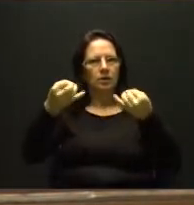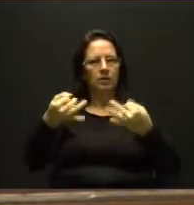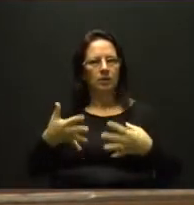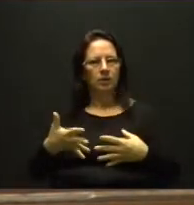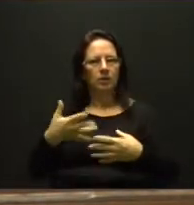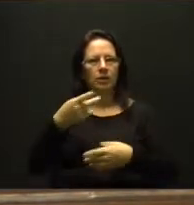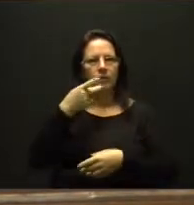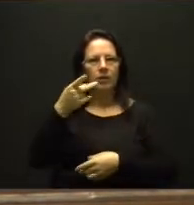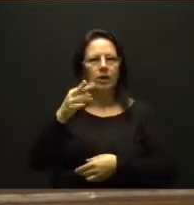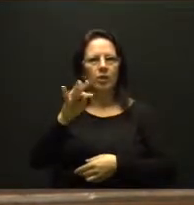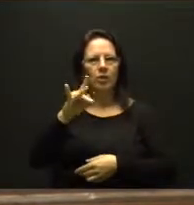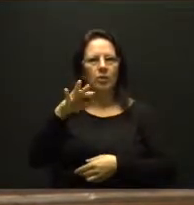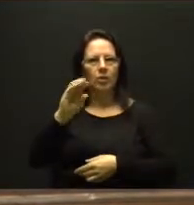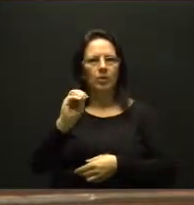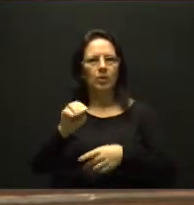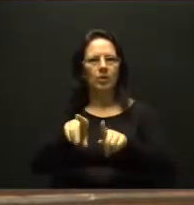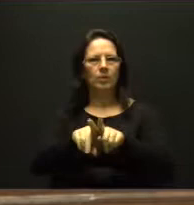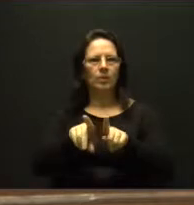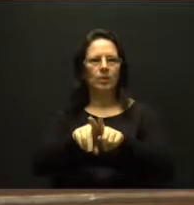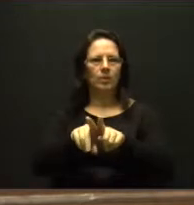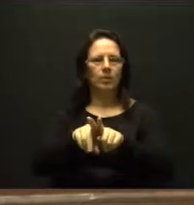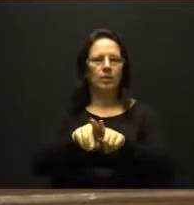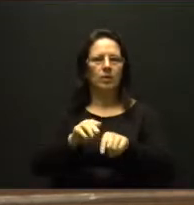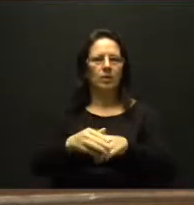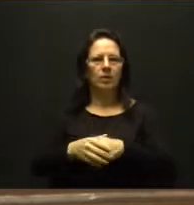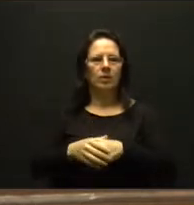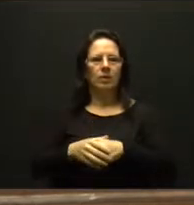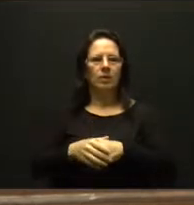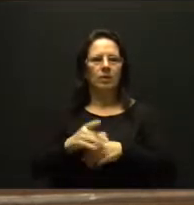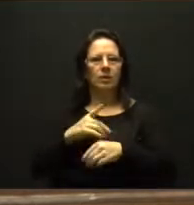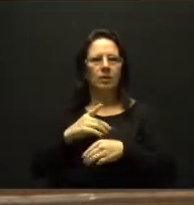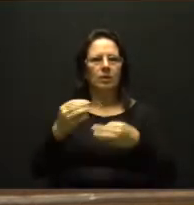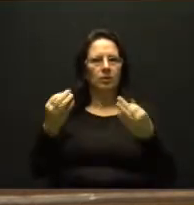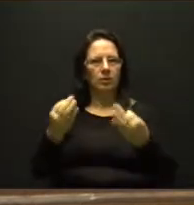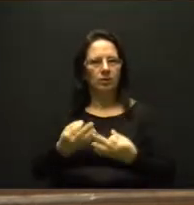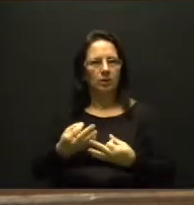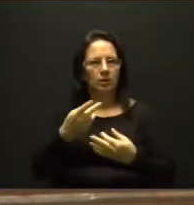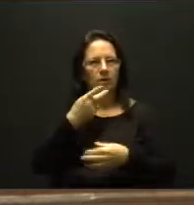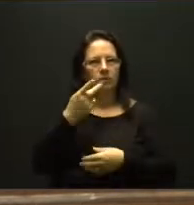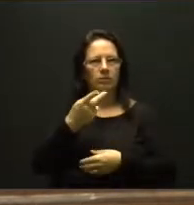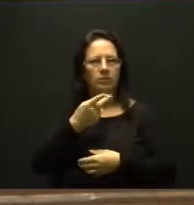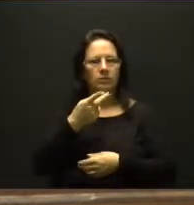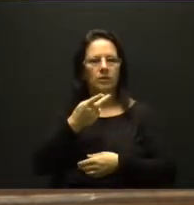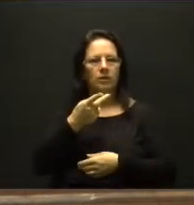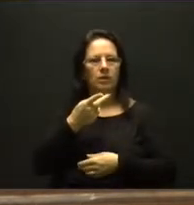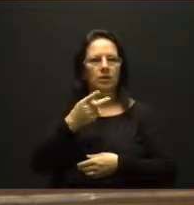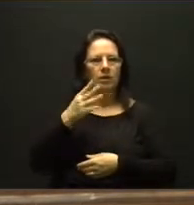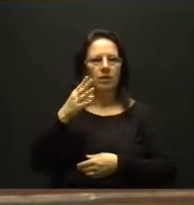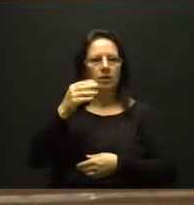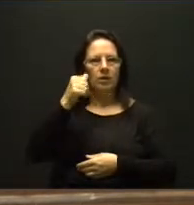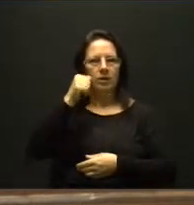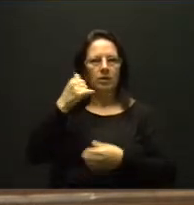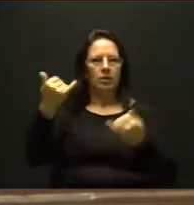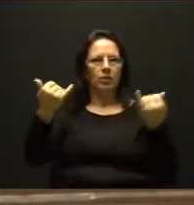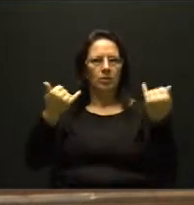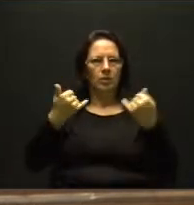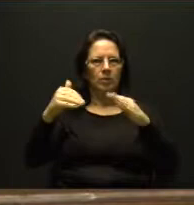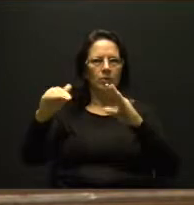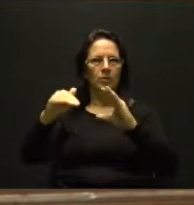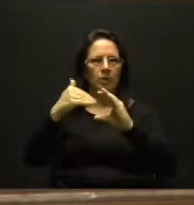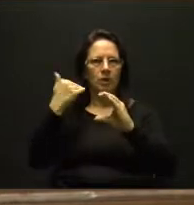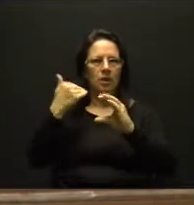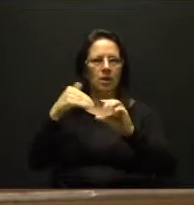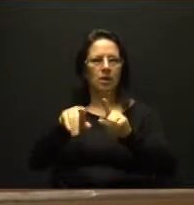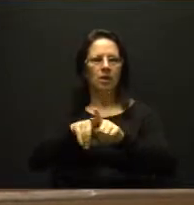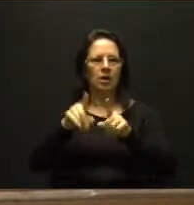a falar do doutor oliveira no plenário tem que ser justo ao município que mandou essa mensagem ele não